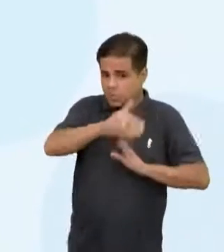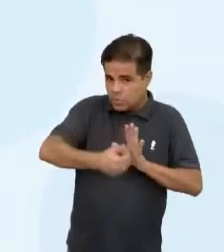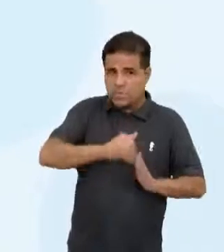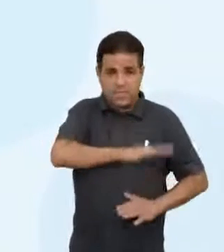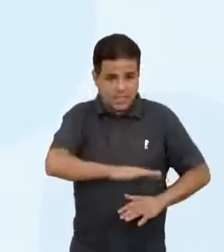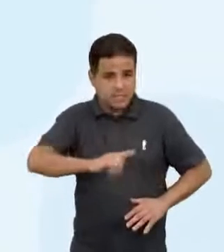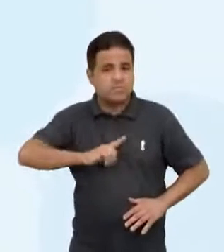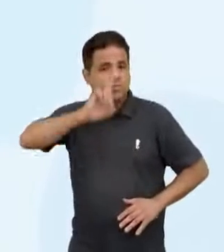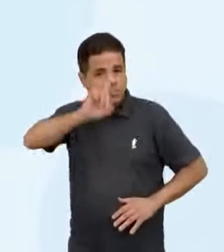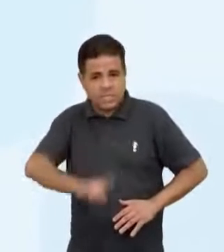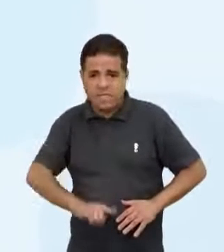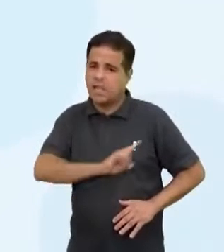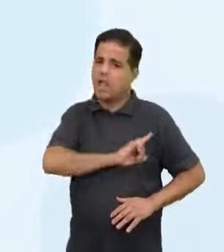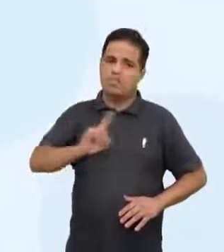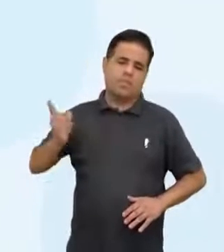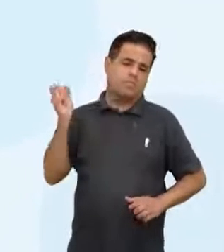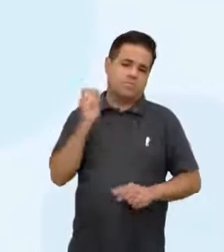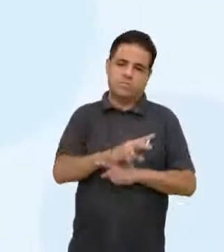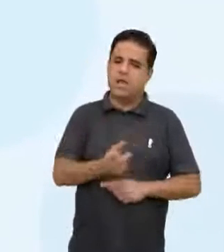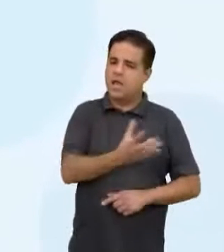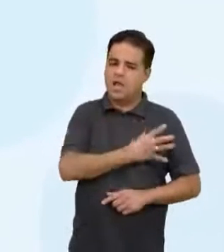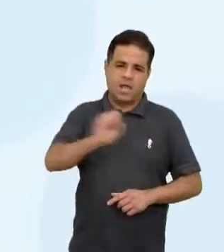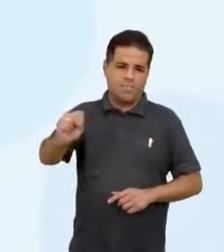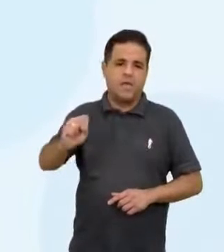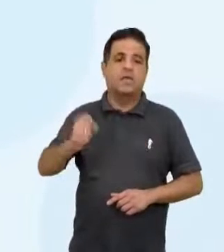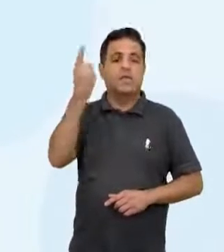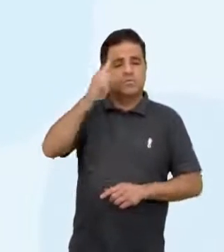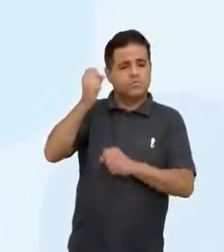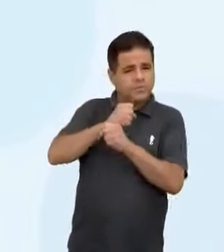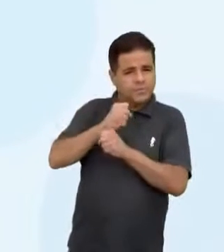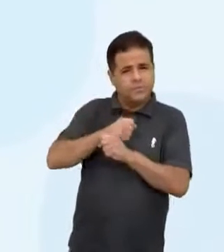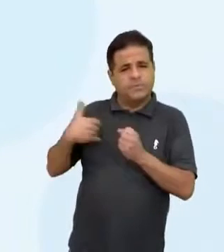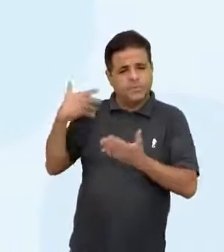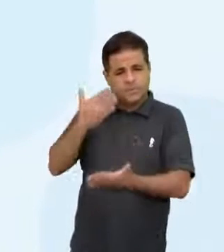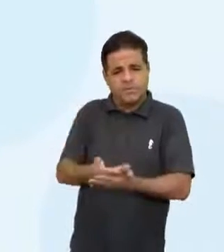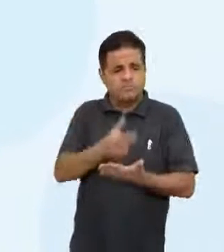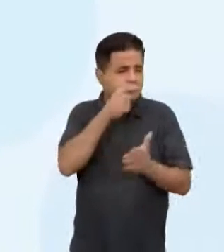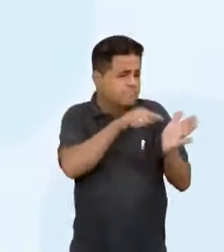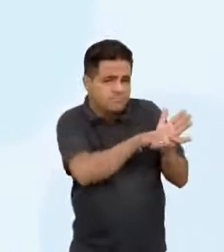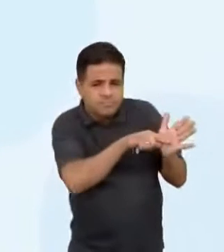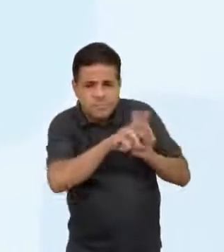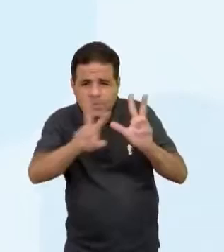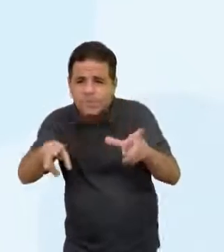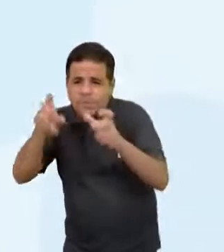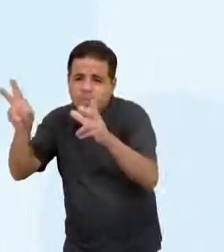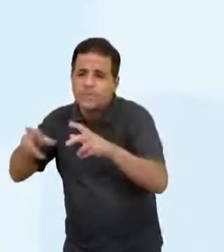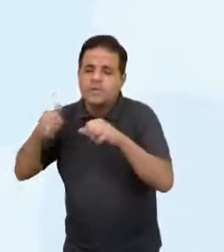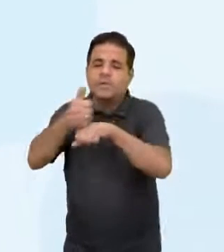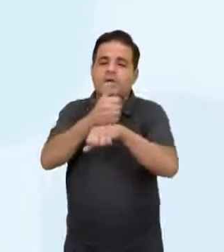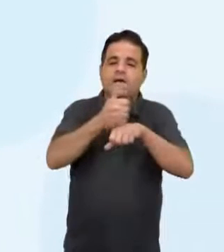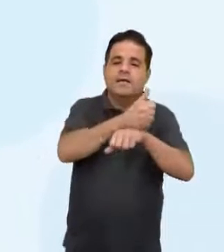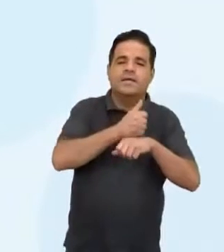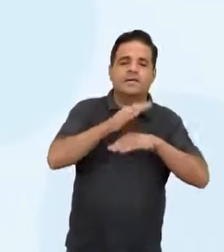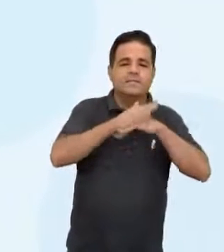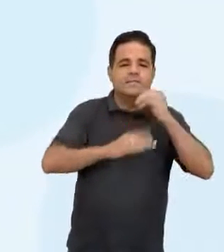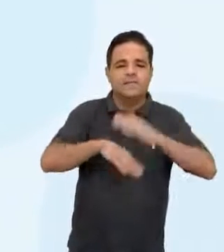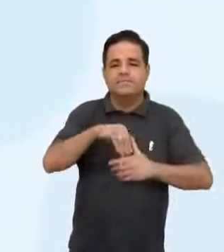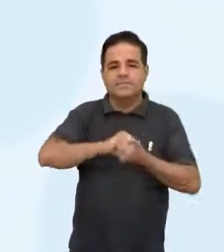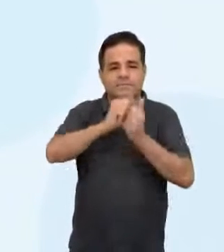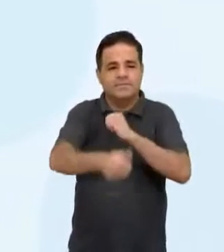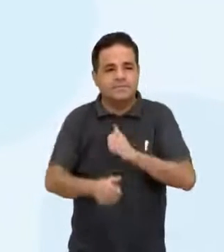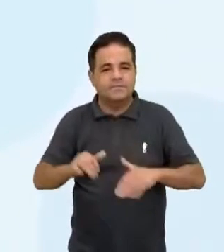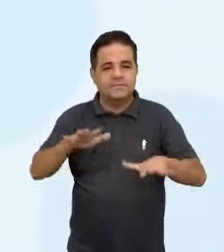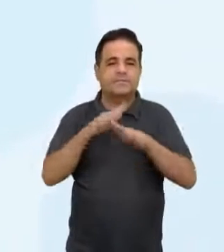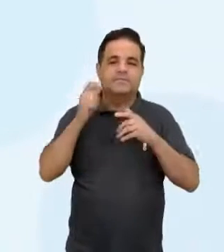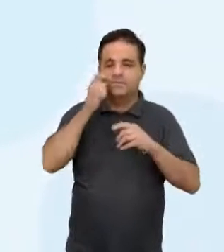criança tem o direito a não ser campeã. Nas últimas décadas, verificou-se uma explosão do profissionalismo no esporte, o